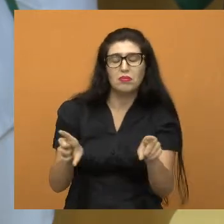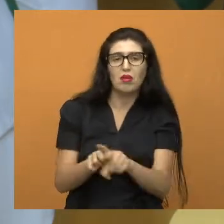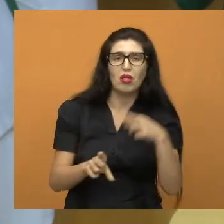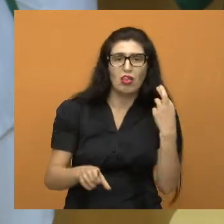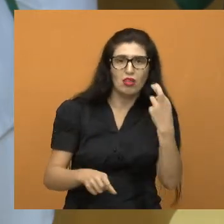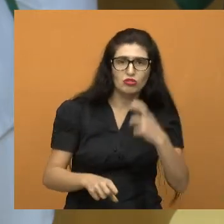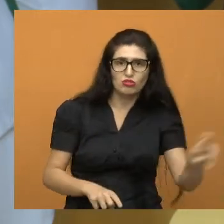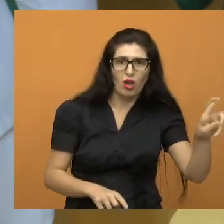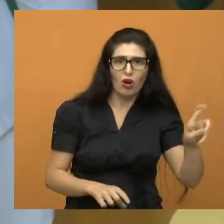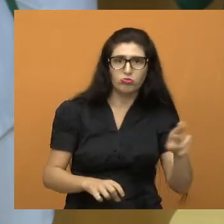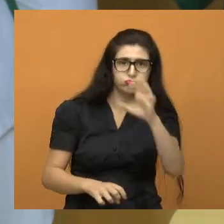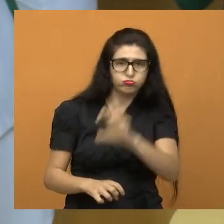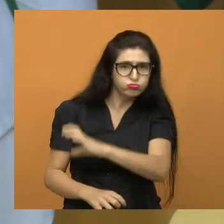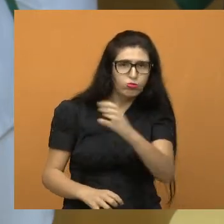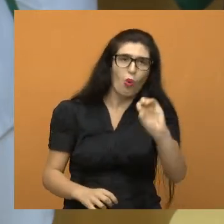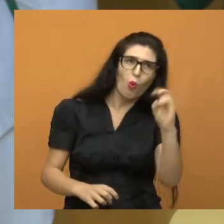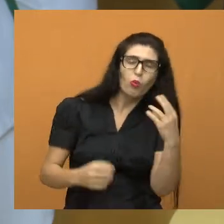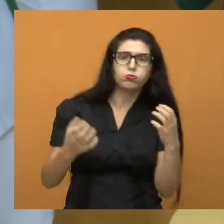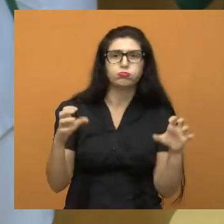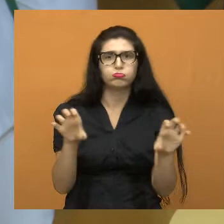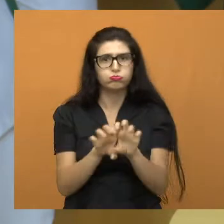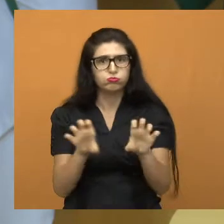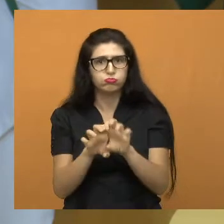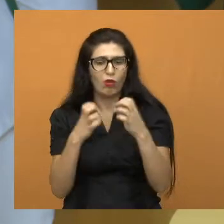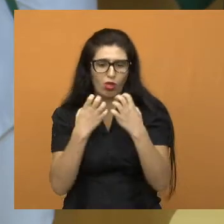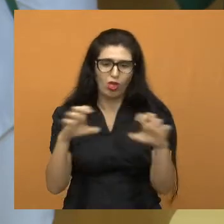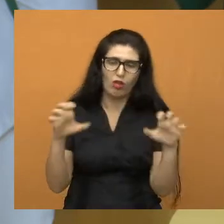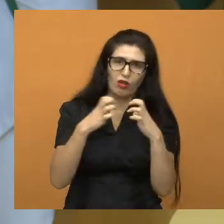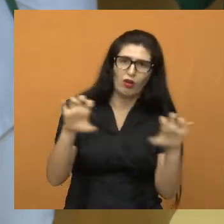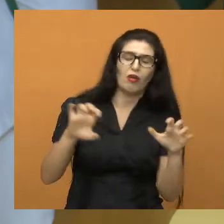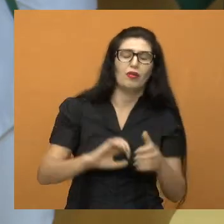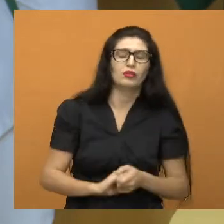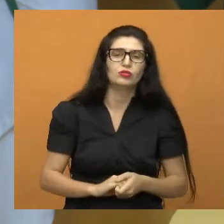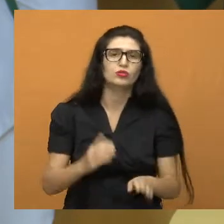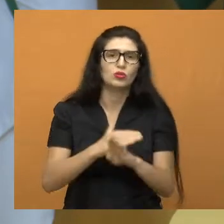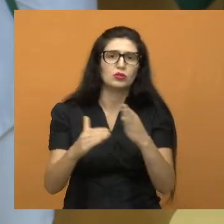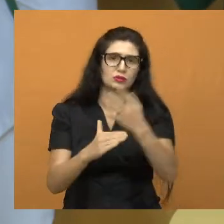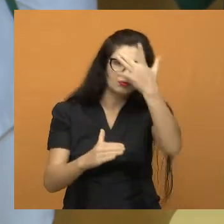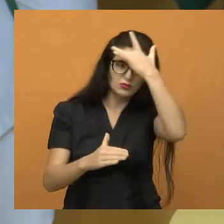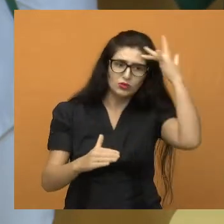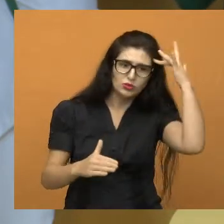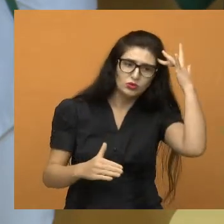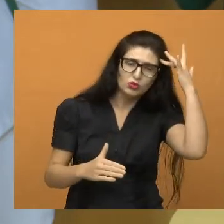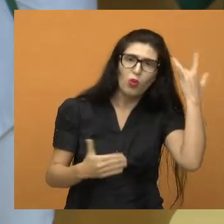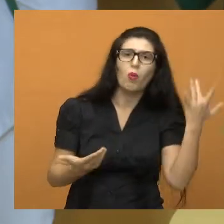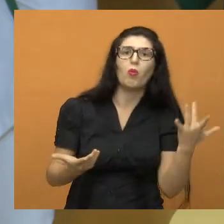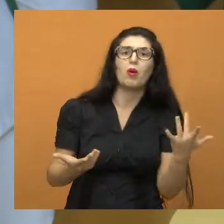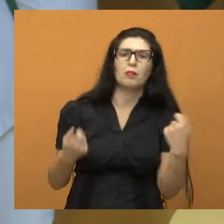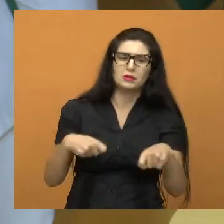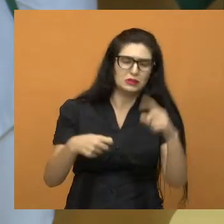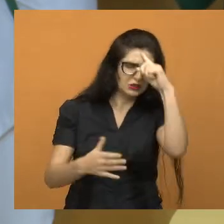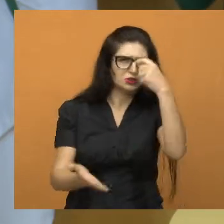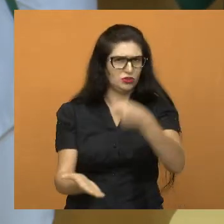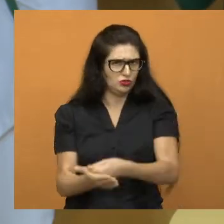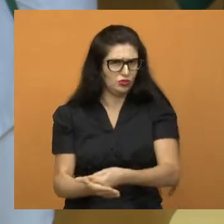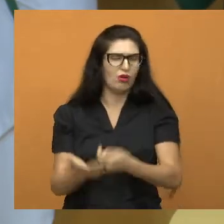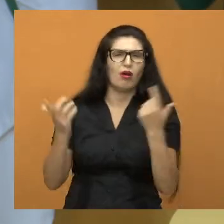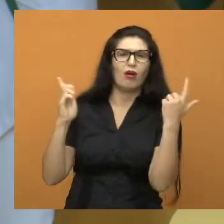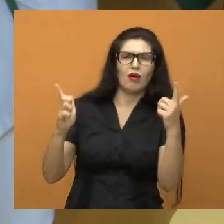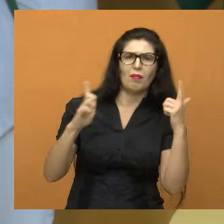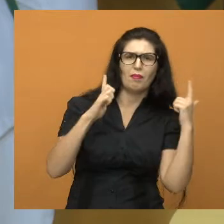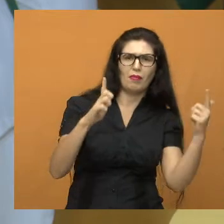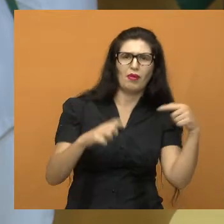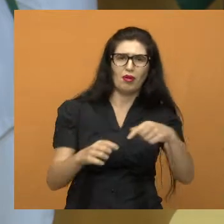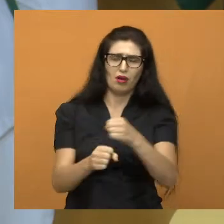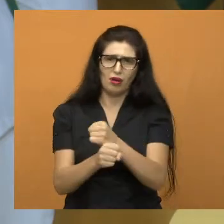religiosos, onde toda a população envolvida é convidada a ver, julgar e agir. A campanha deste ano